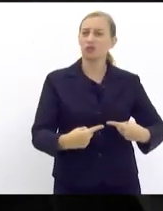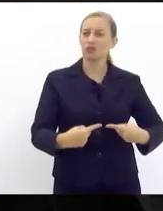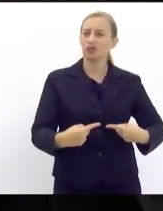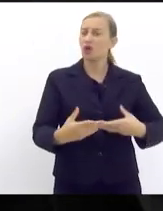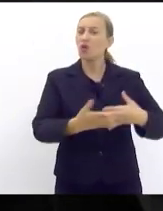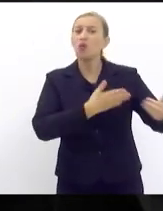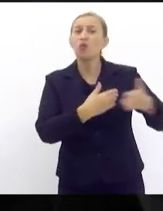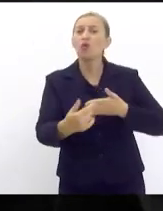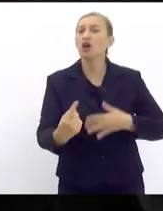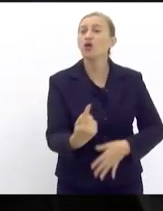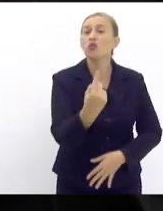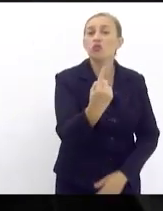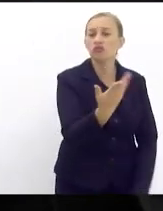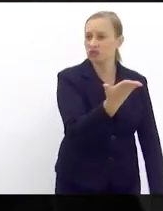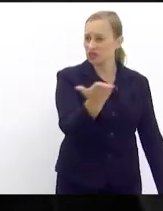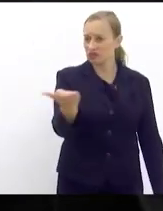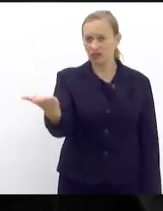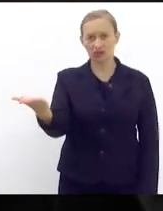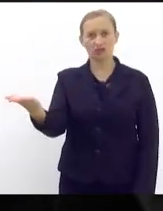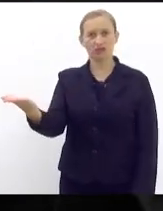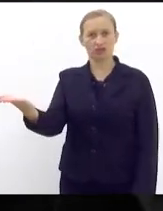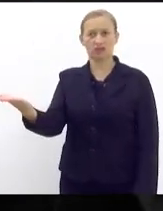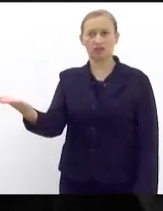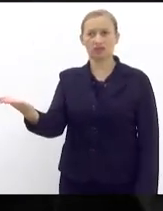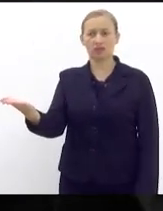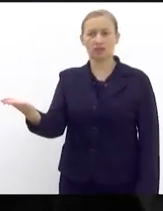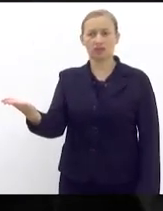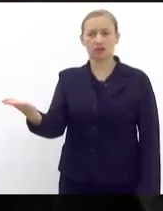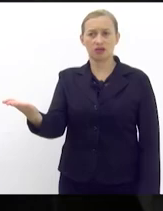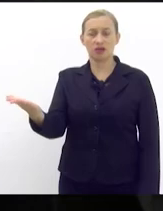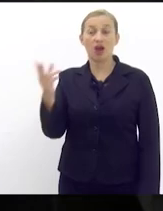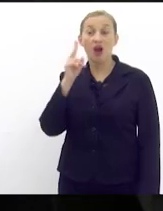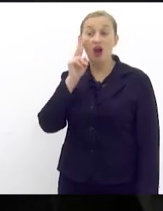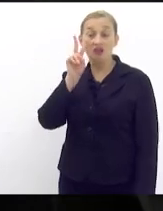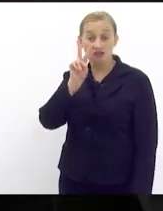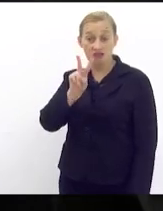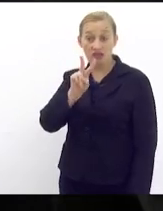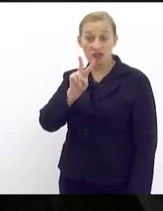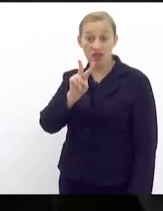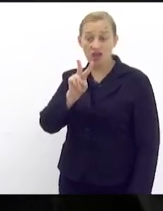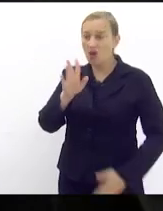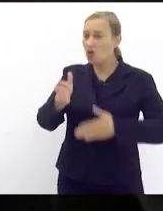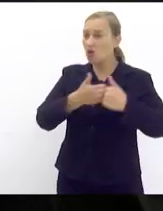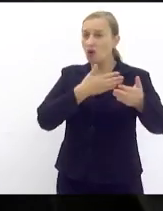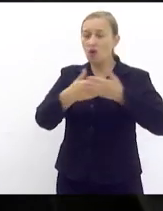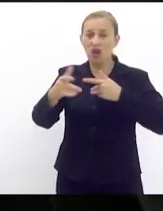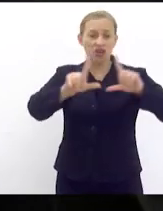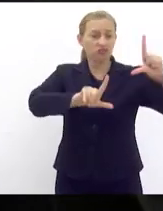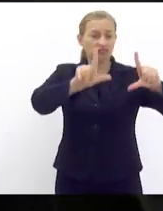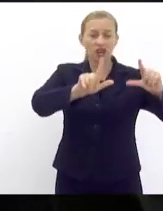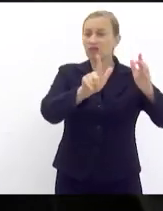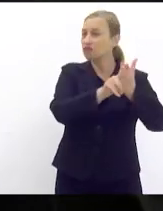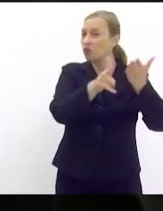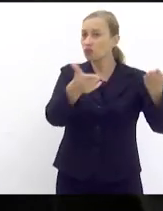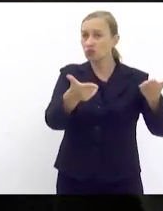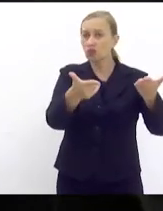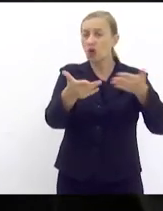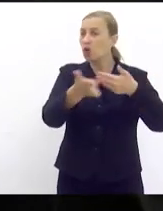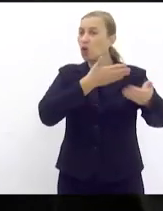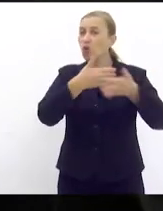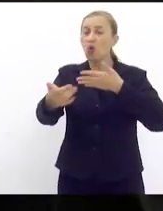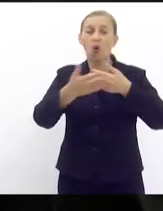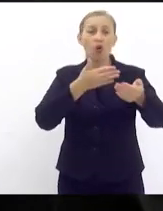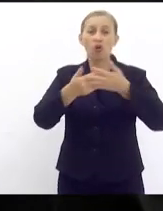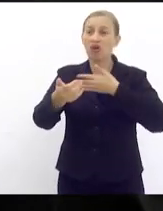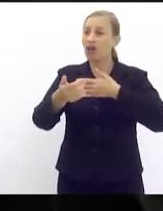qualquer um das senhoras e senhores assistirem qualquer telejornal de qualquer